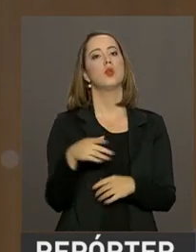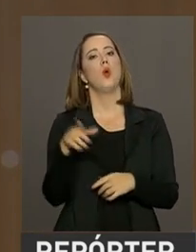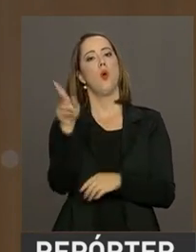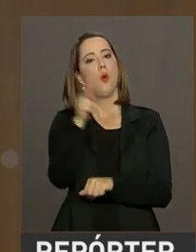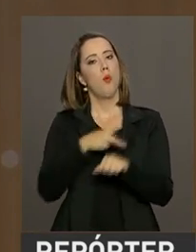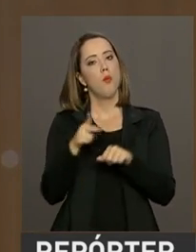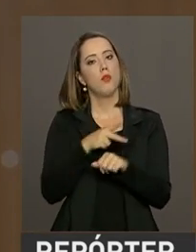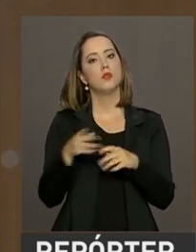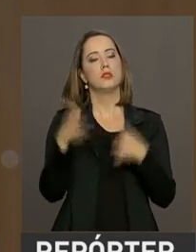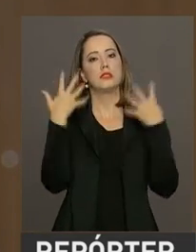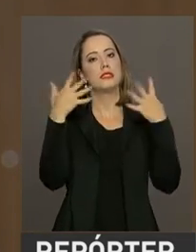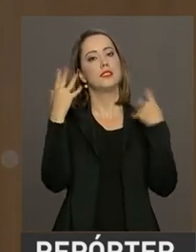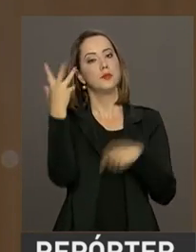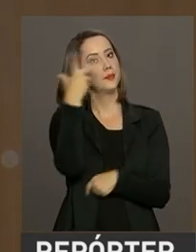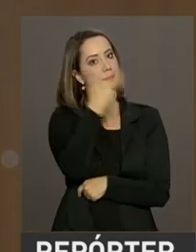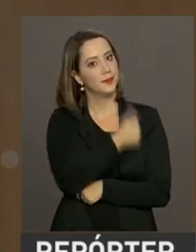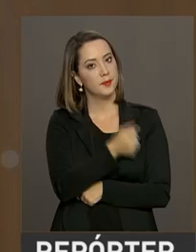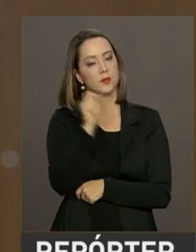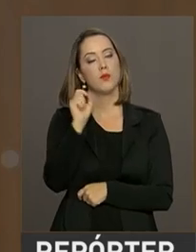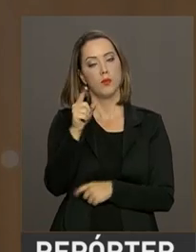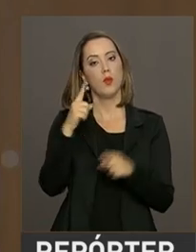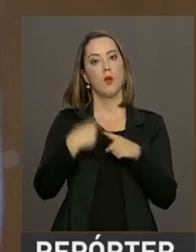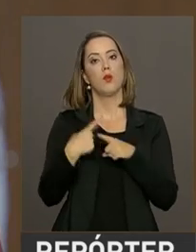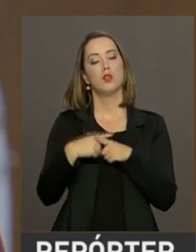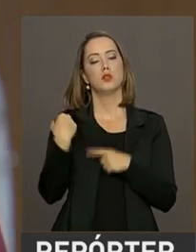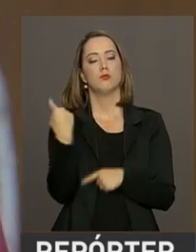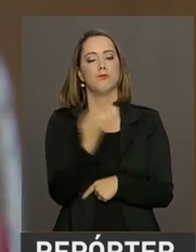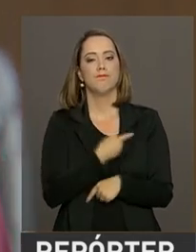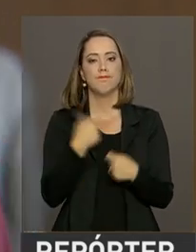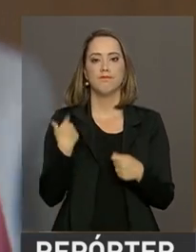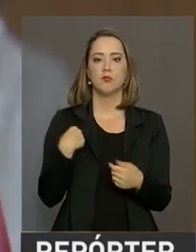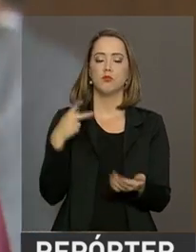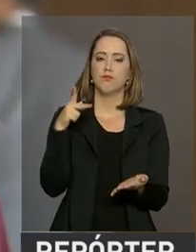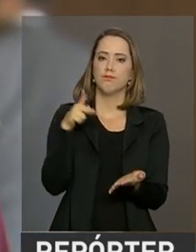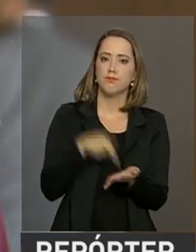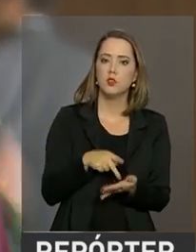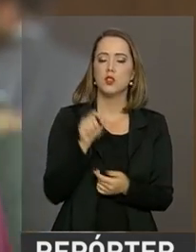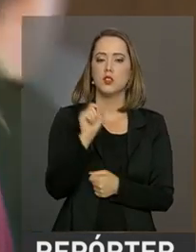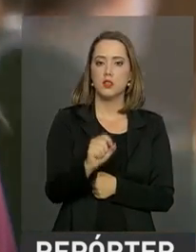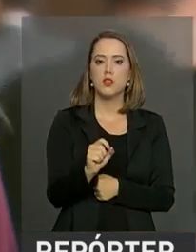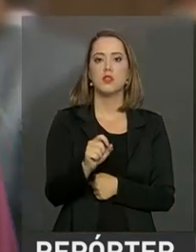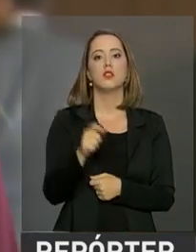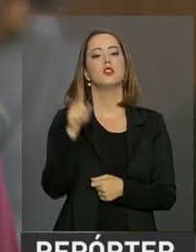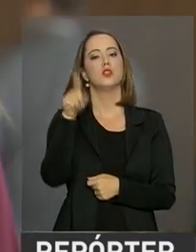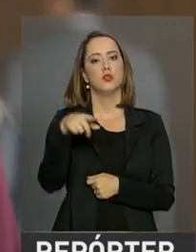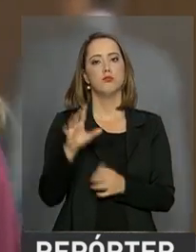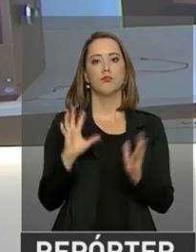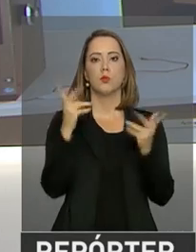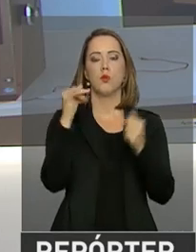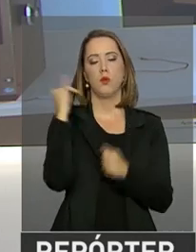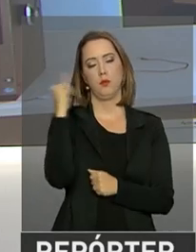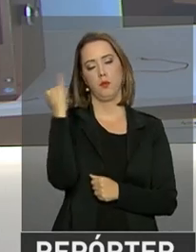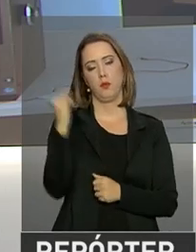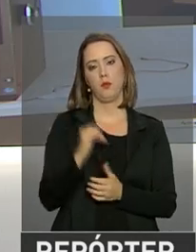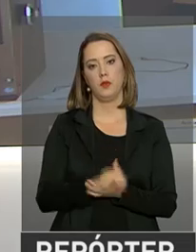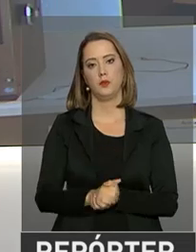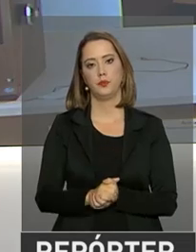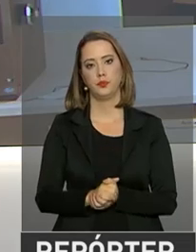Alegre um povo bonito portanto nós temos certeza que este evento vai nos dar a franquia internacional